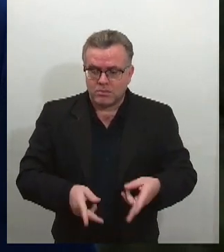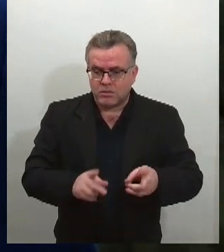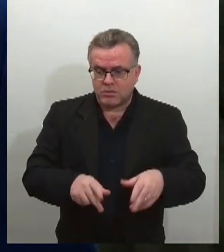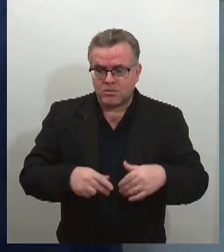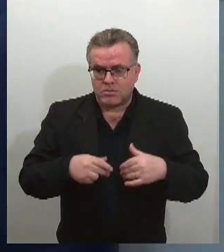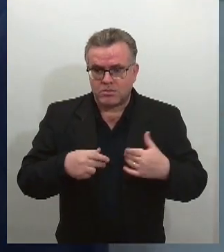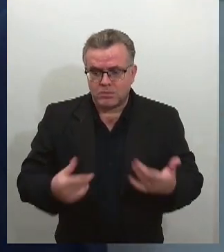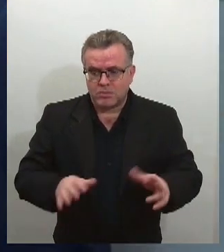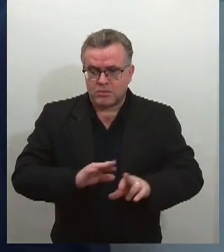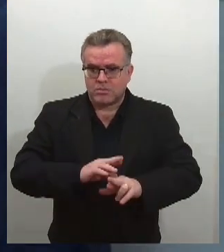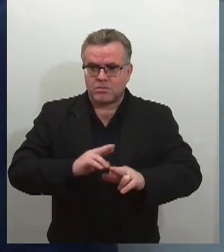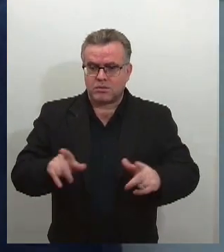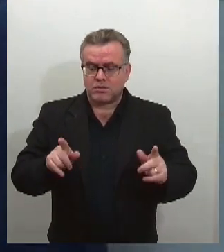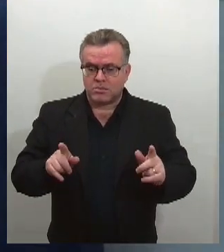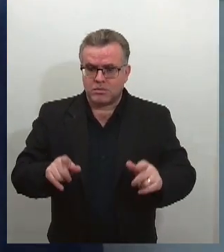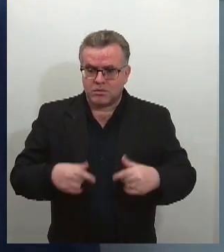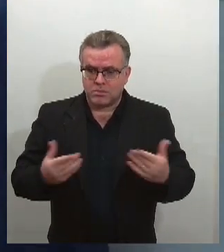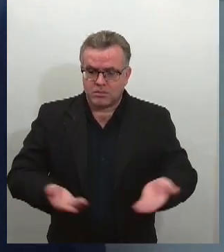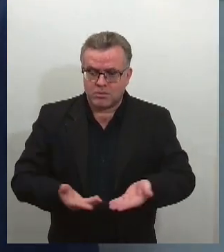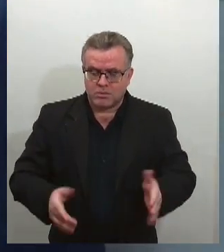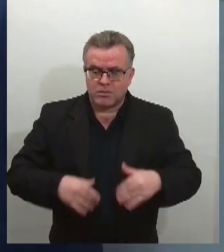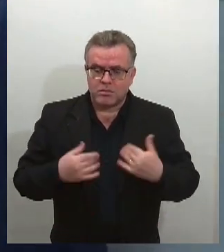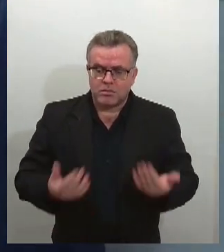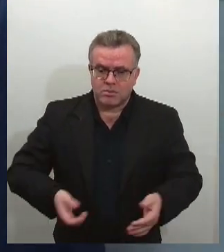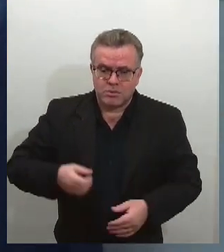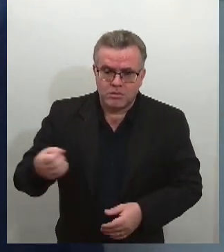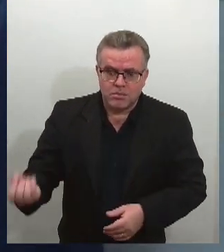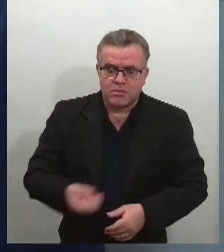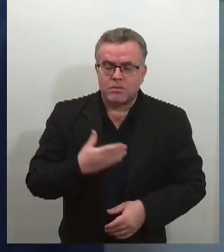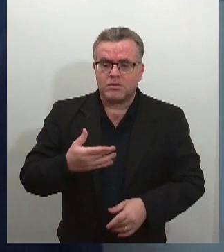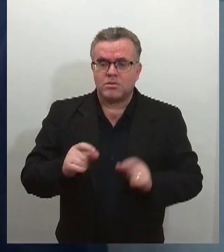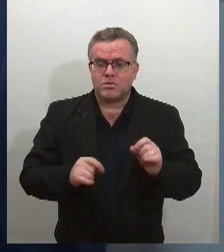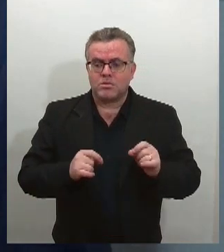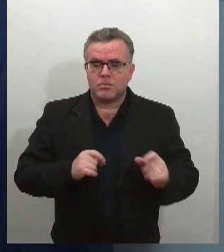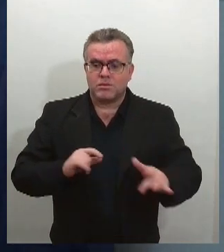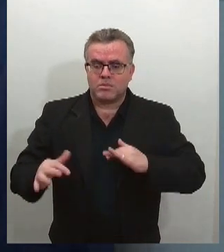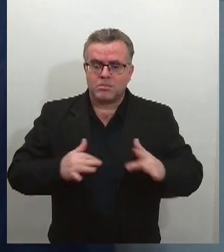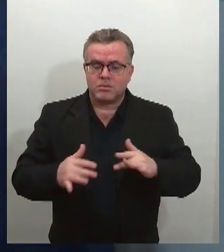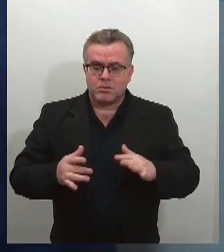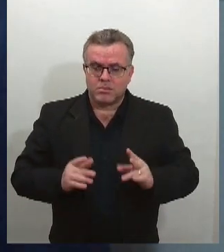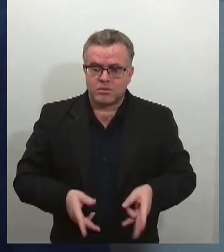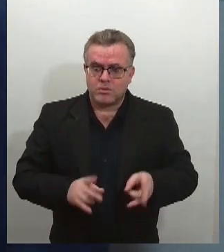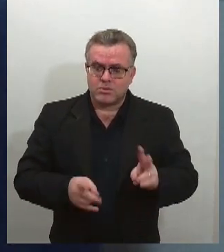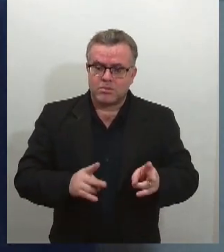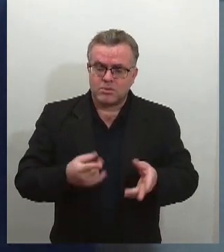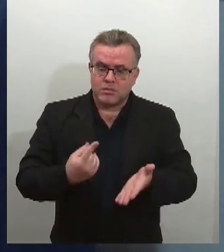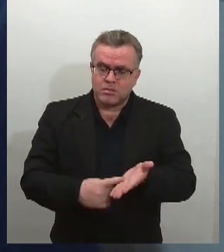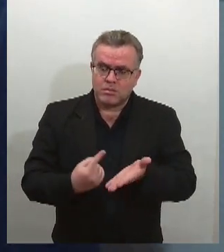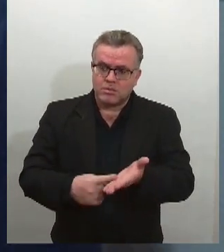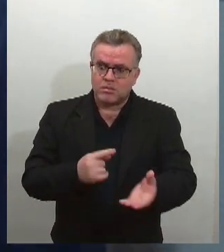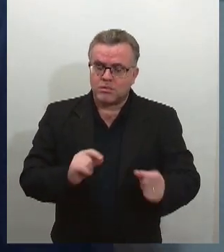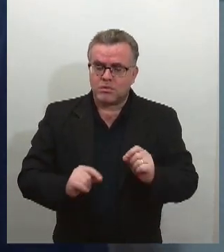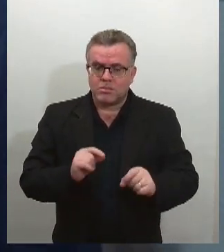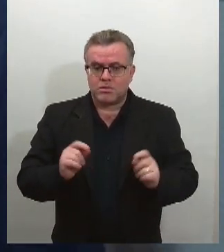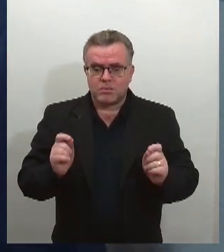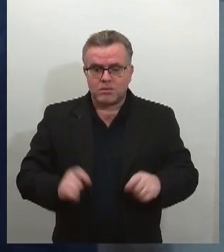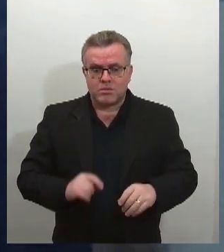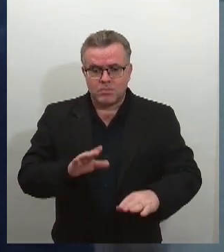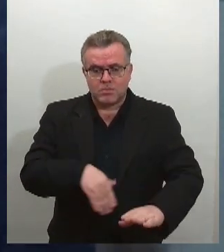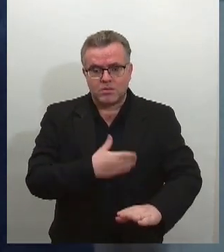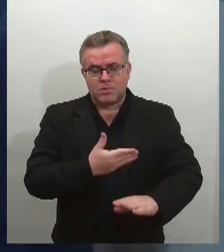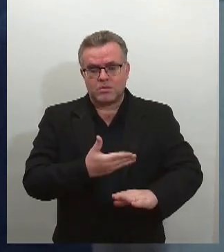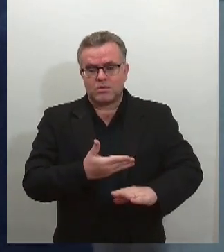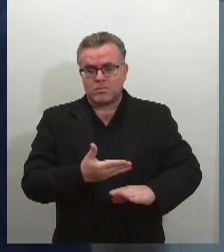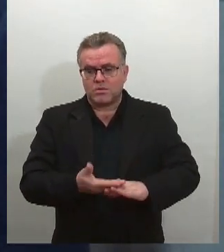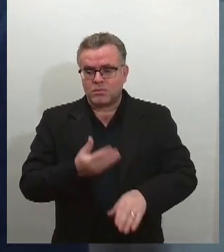gestor público, né? A inovação é um movimento contínuo que a gente tem que fazer e está muito ligado à carreira, né? Que